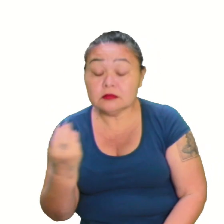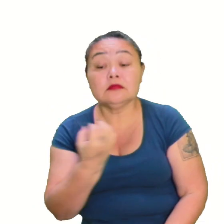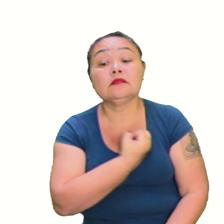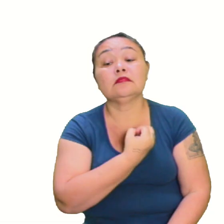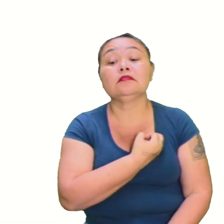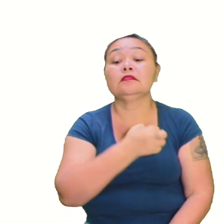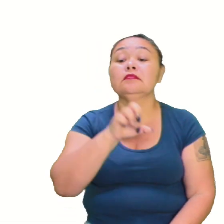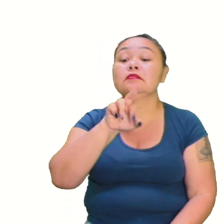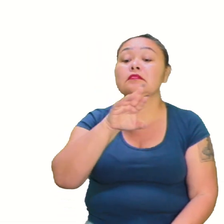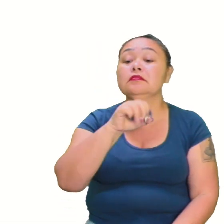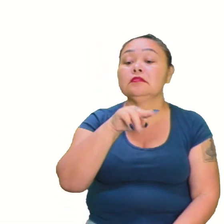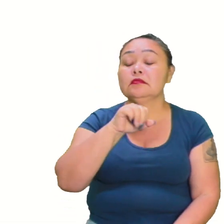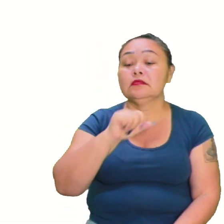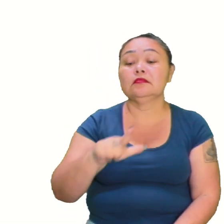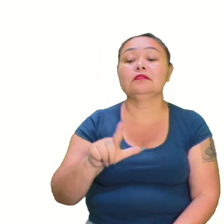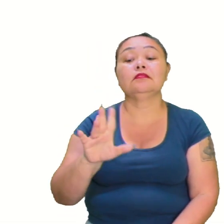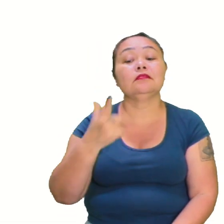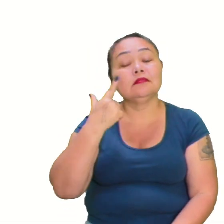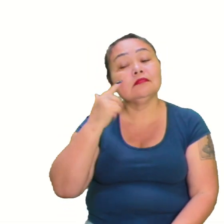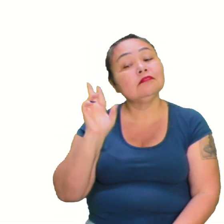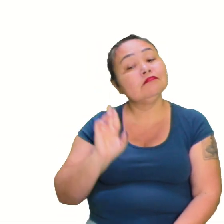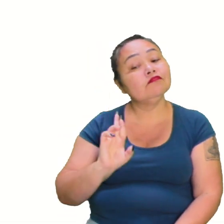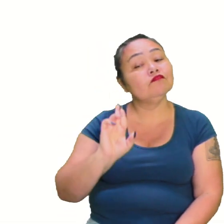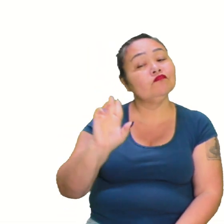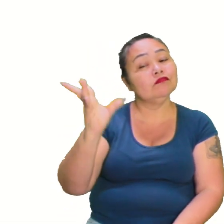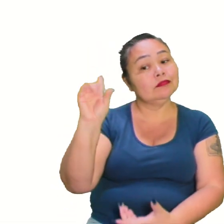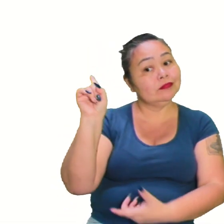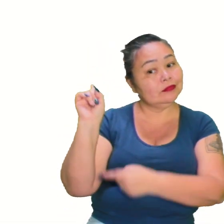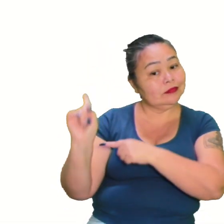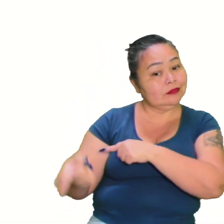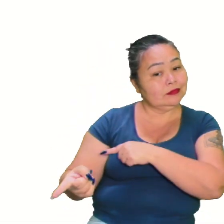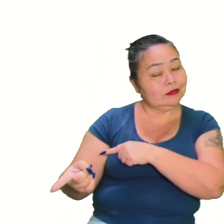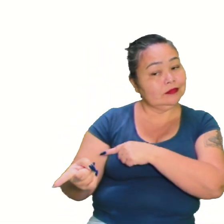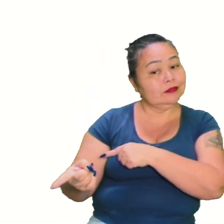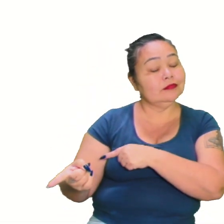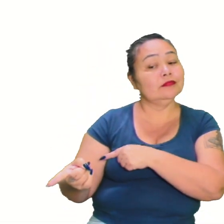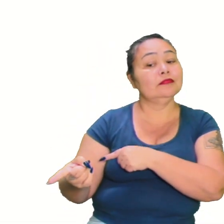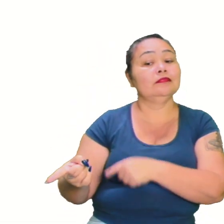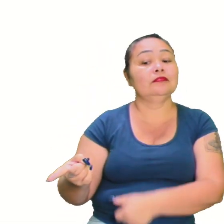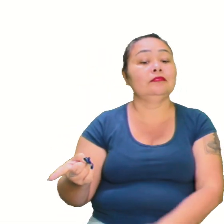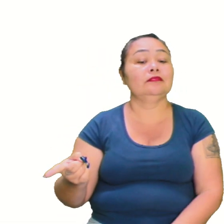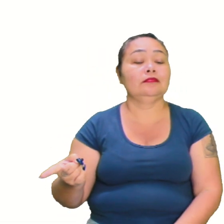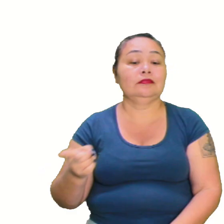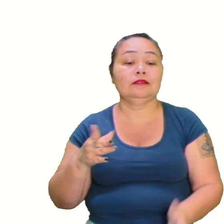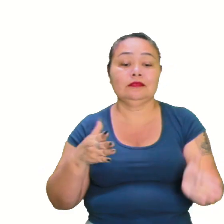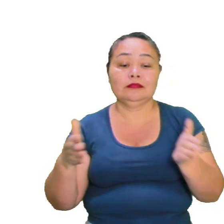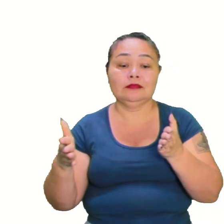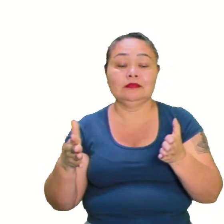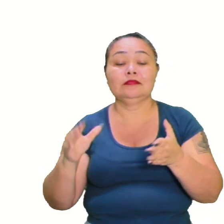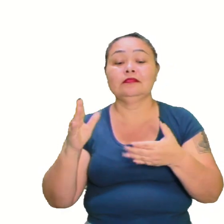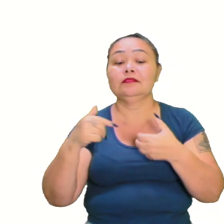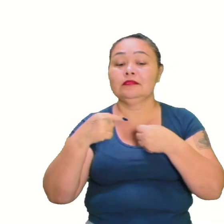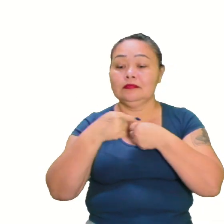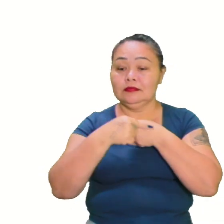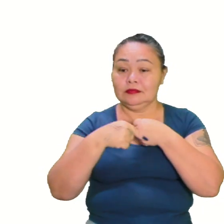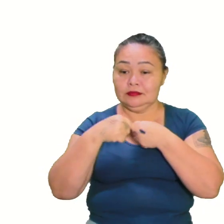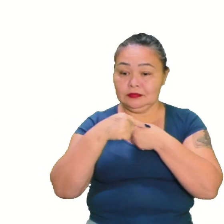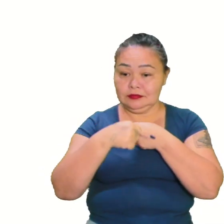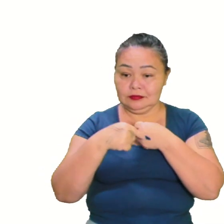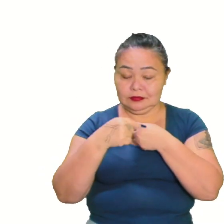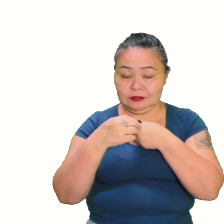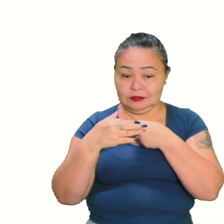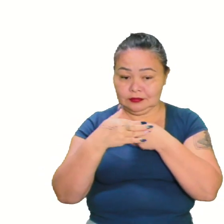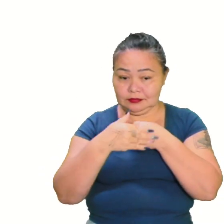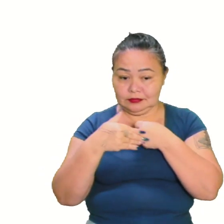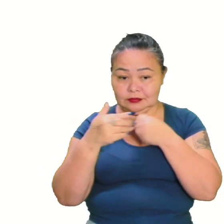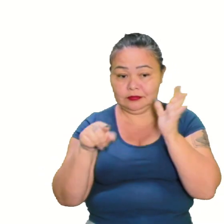os números racionais, a gente representa dessa maneira. Na forma aqui, ó. de intervalo. Fechado nesse cara